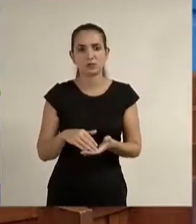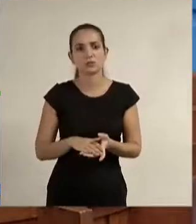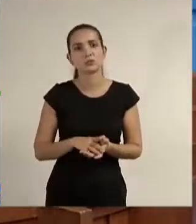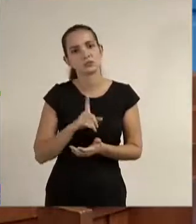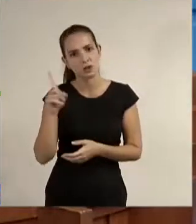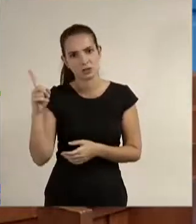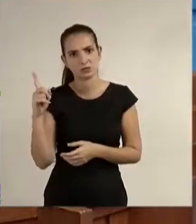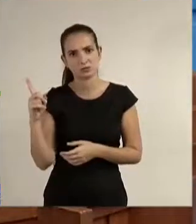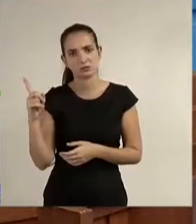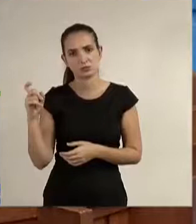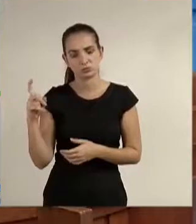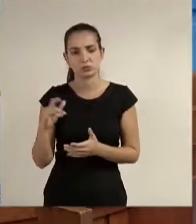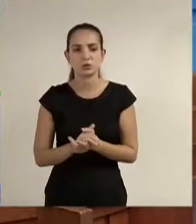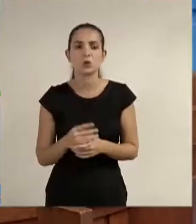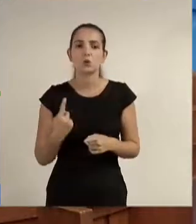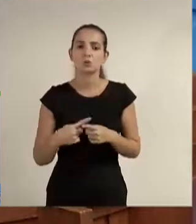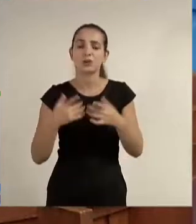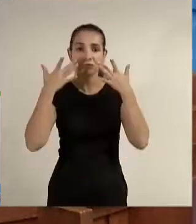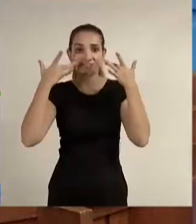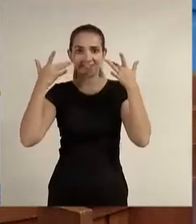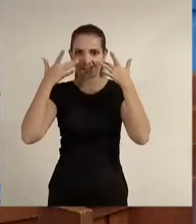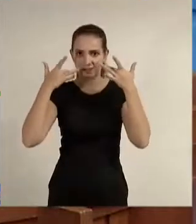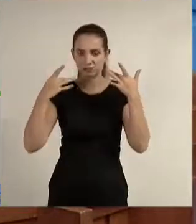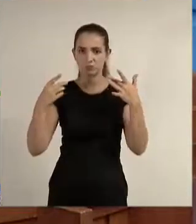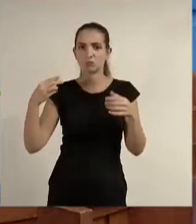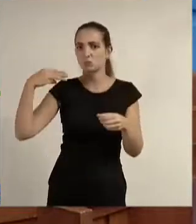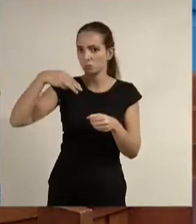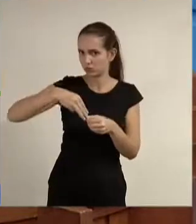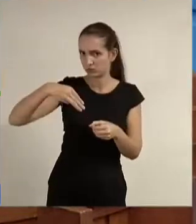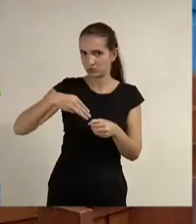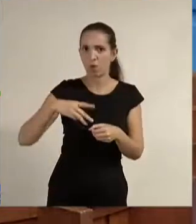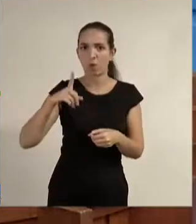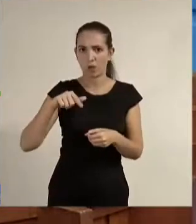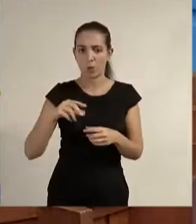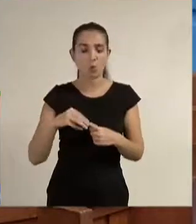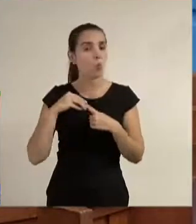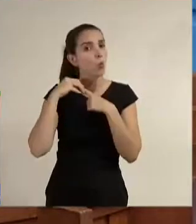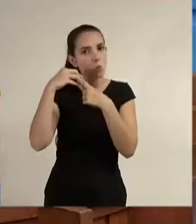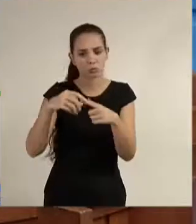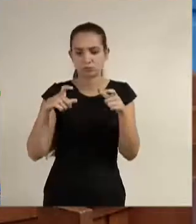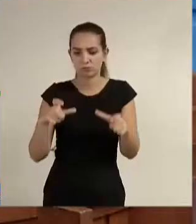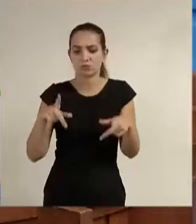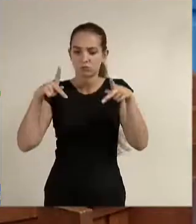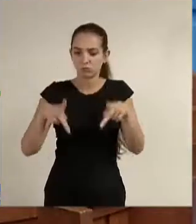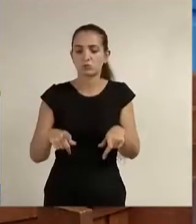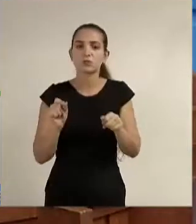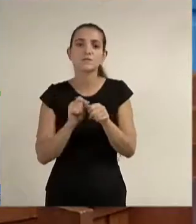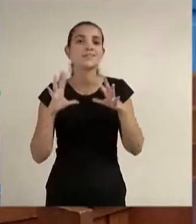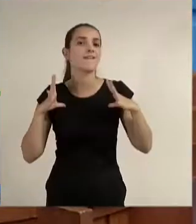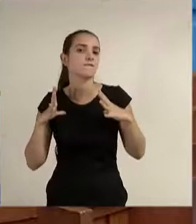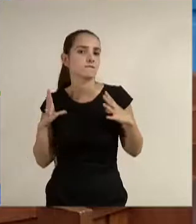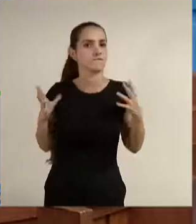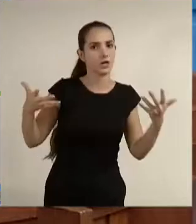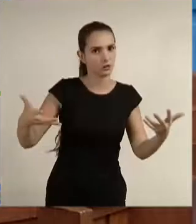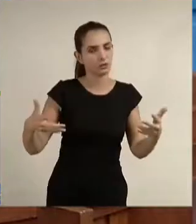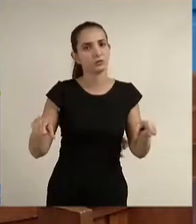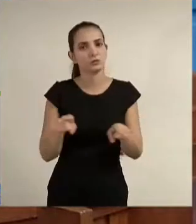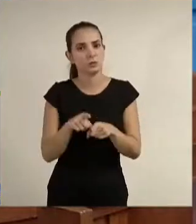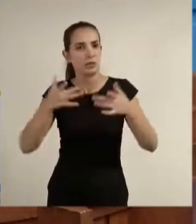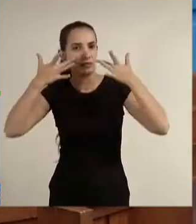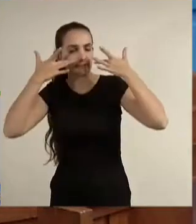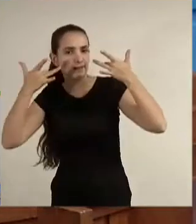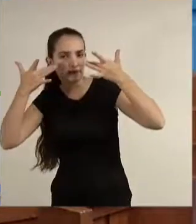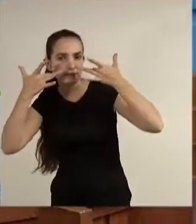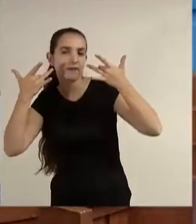que é o único local público que nós temos para a realização de eventos, de